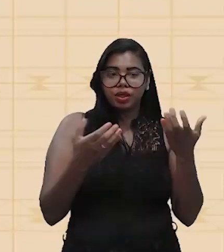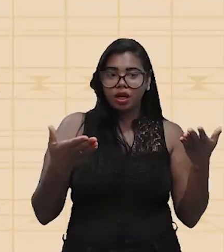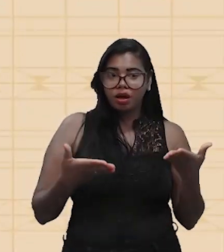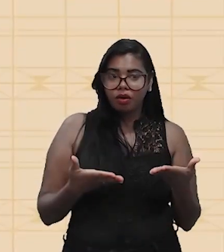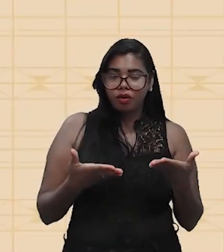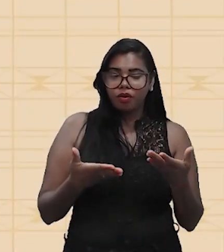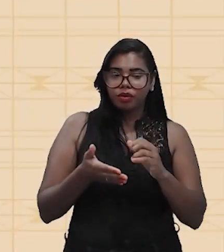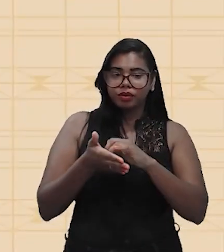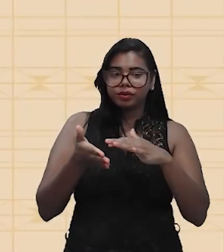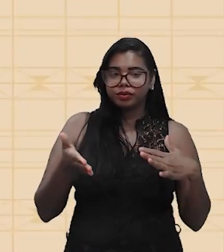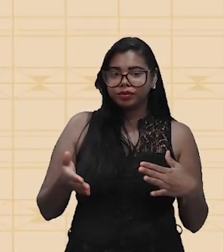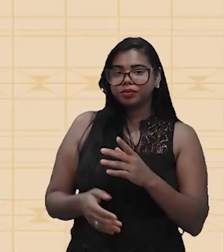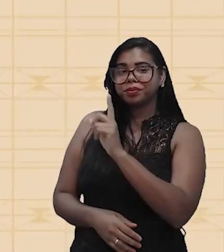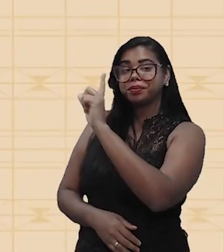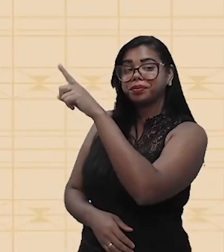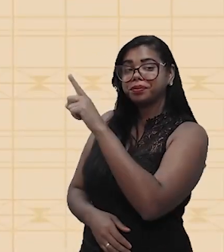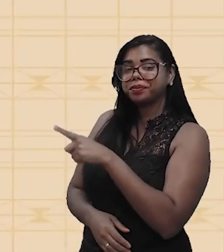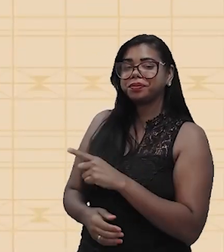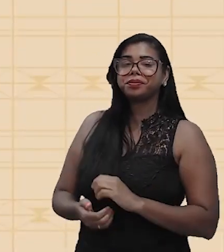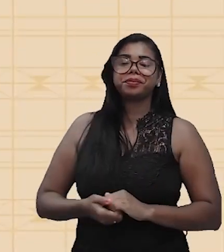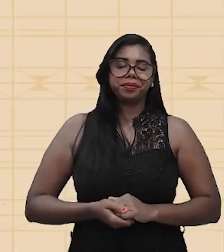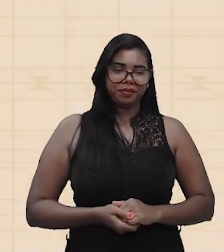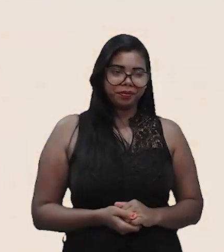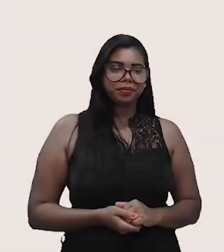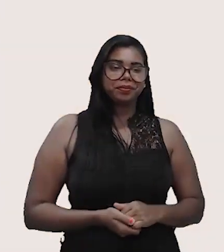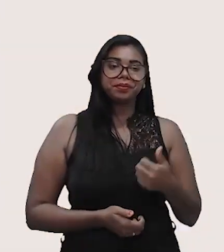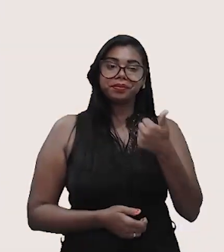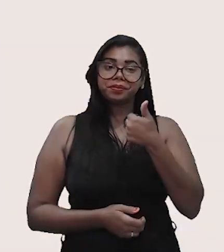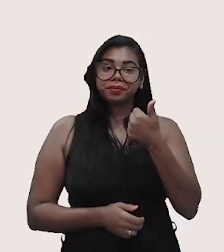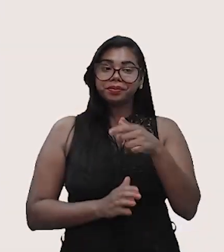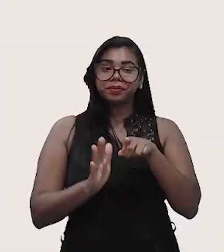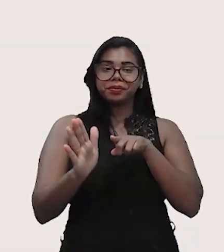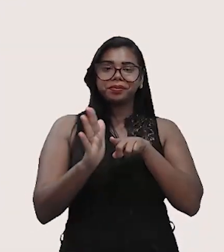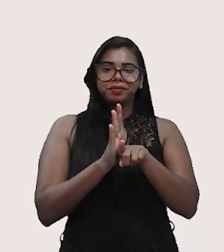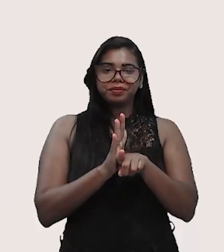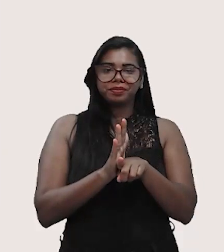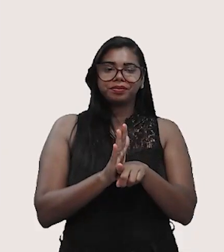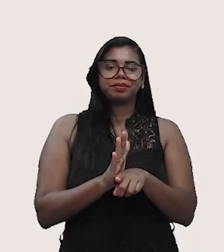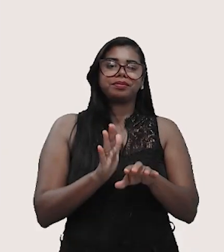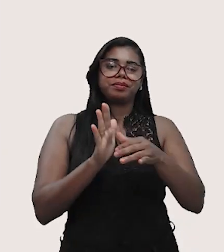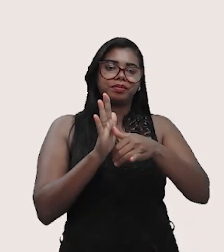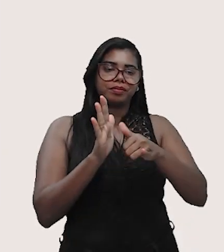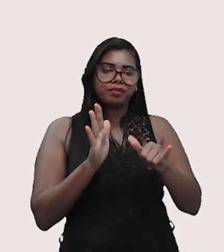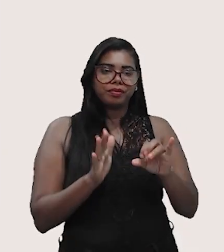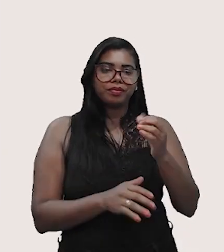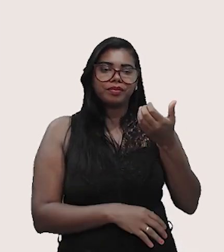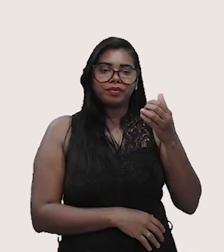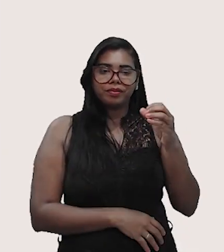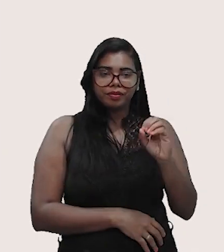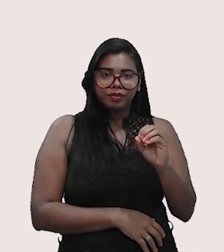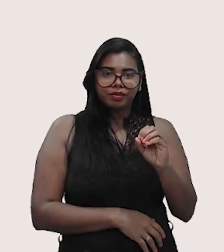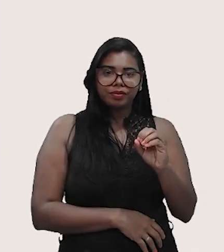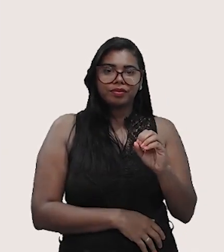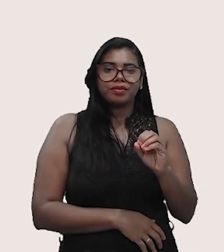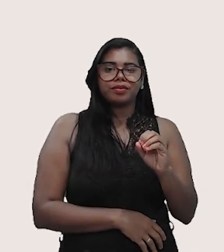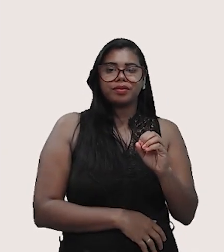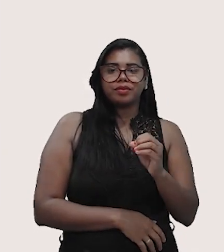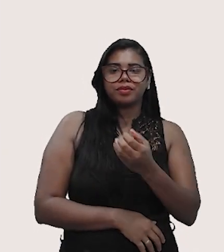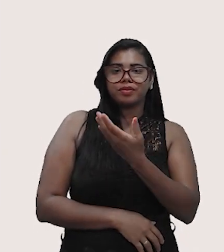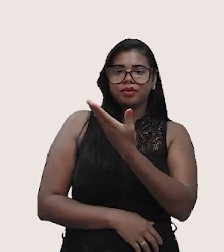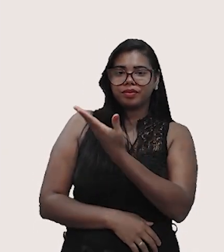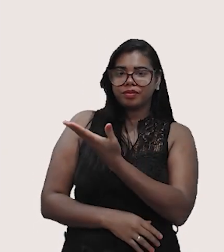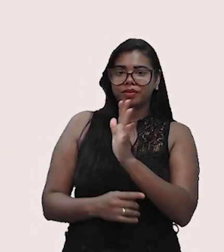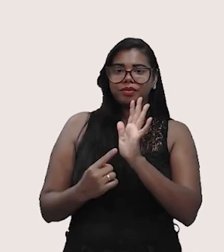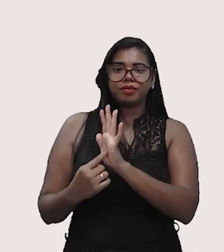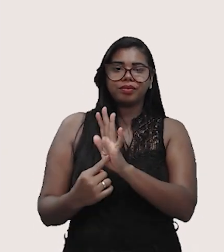o exercício. Então, na nossa primeira questão, ele fala que temos um resistor de 10 ohms, lembrando que esse símbolo que parece